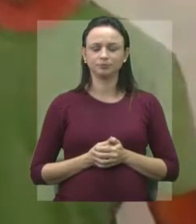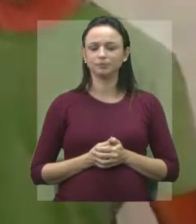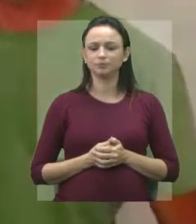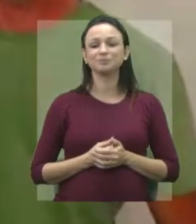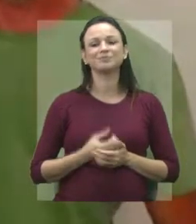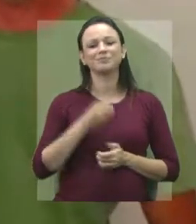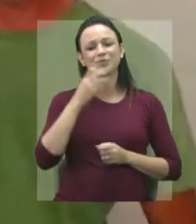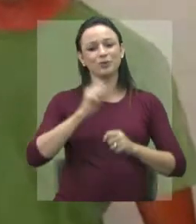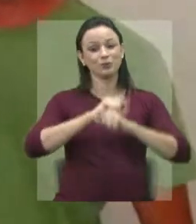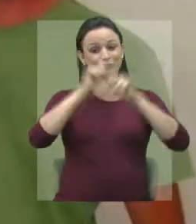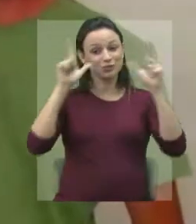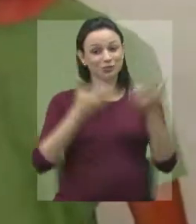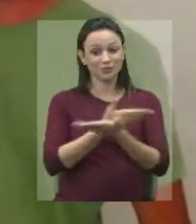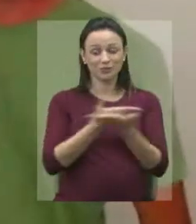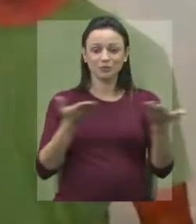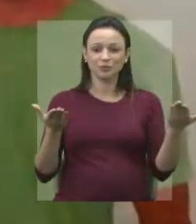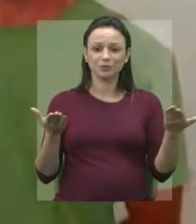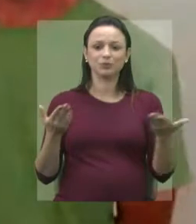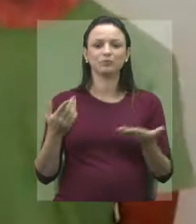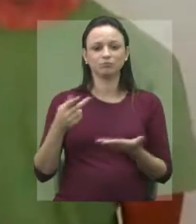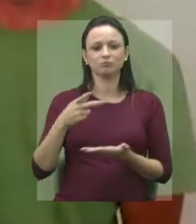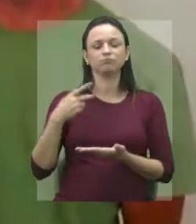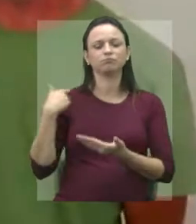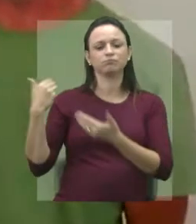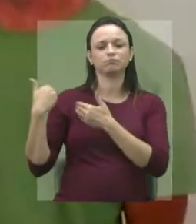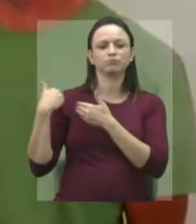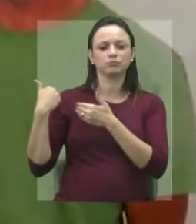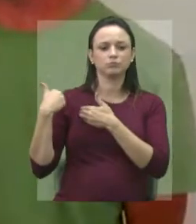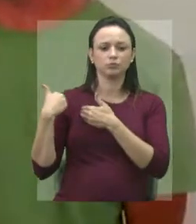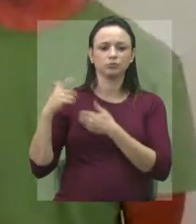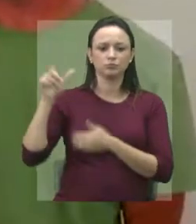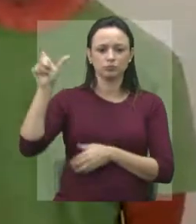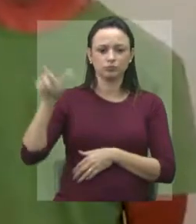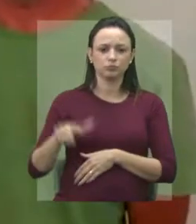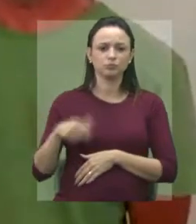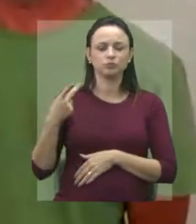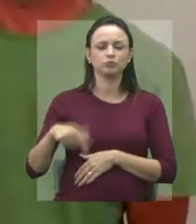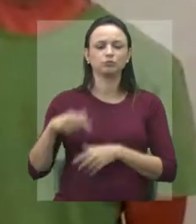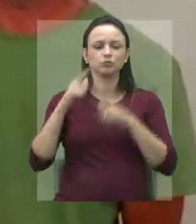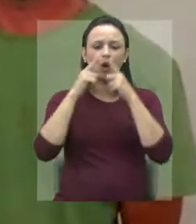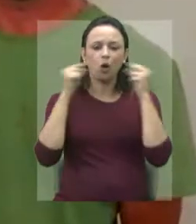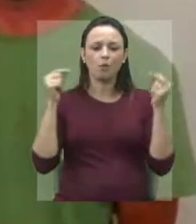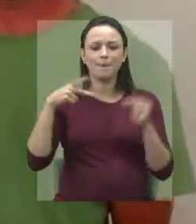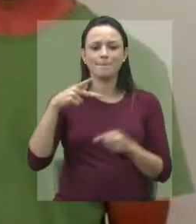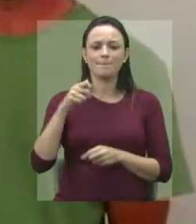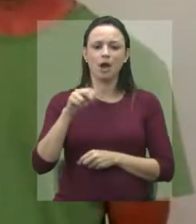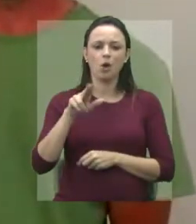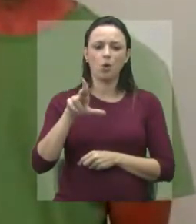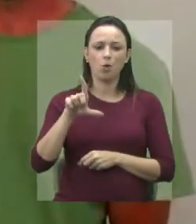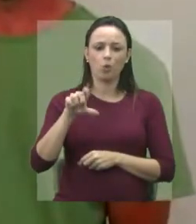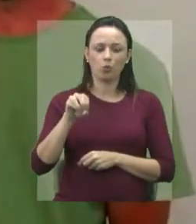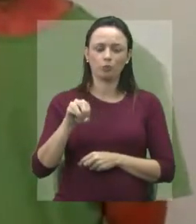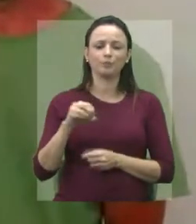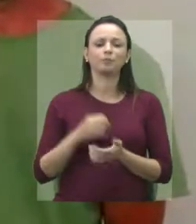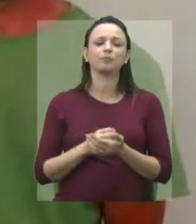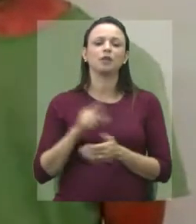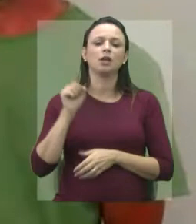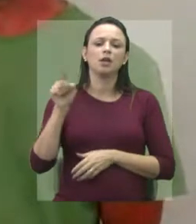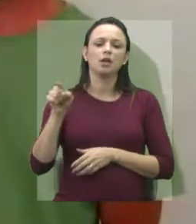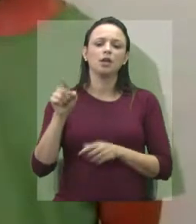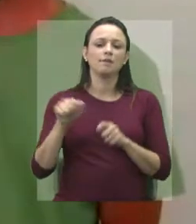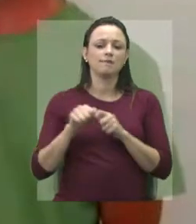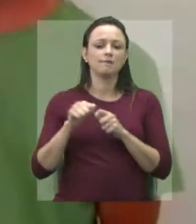Bom dia a todos. Eu fui procurado pelo município de Jaú, o Paulo. É, nós fizemos a